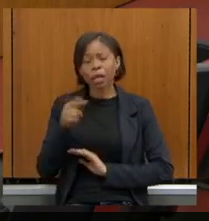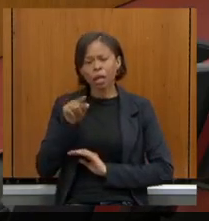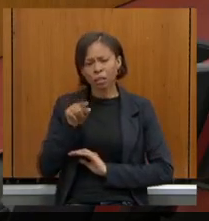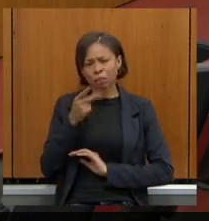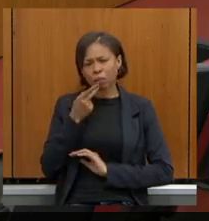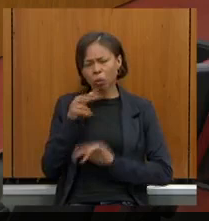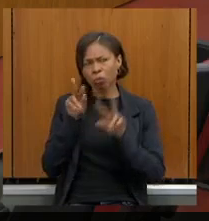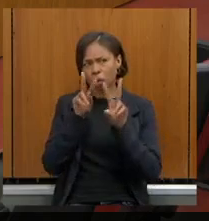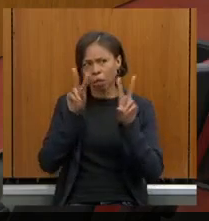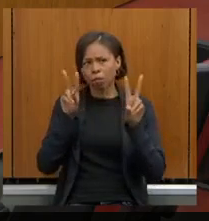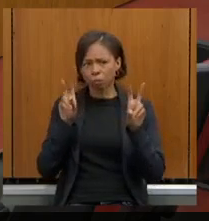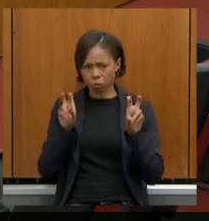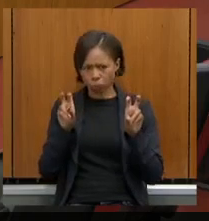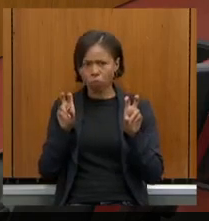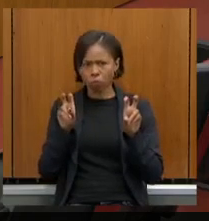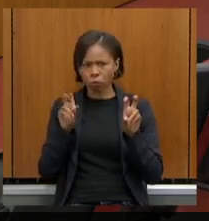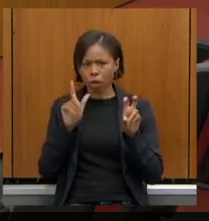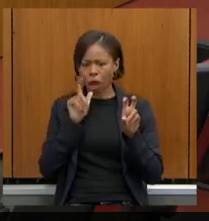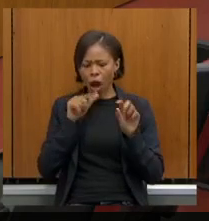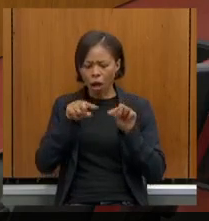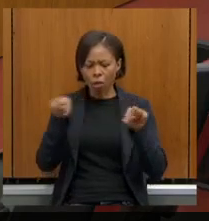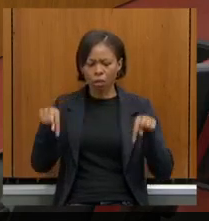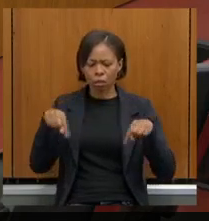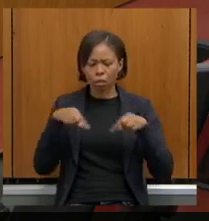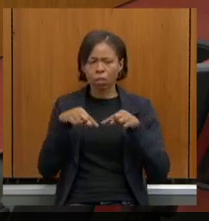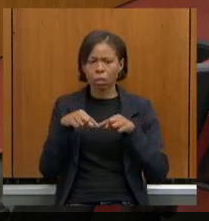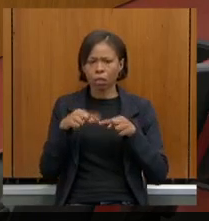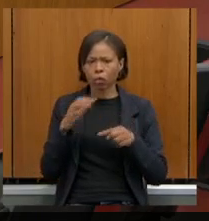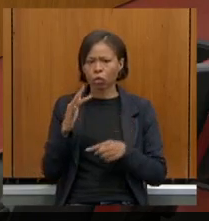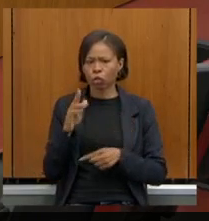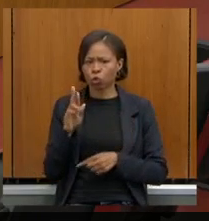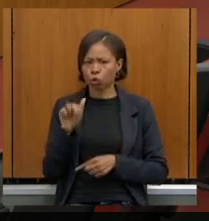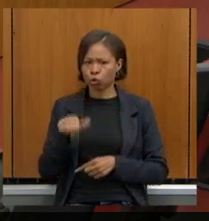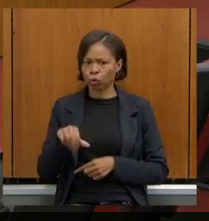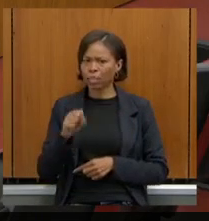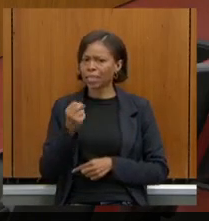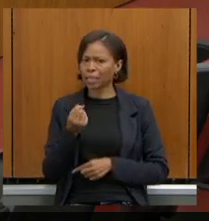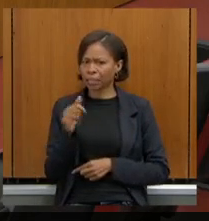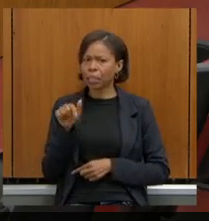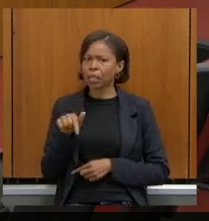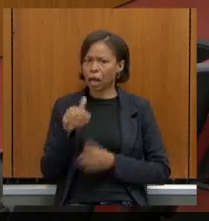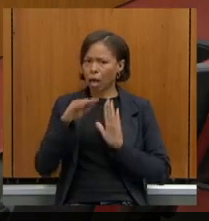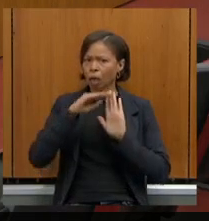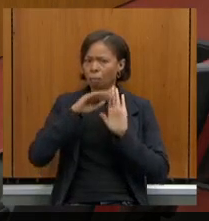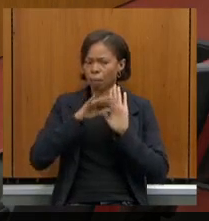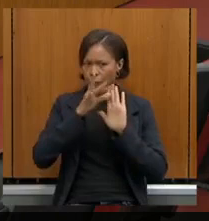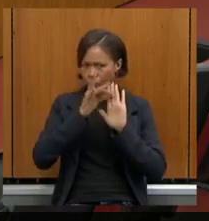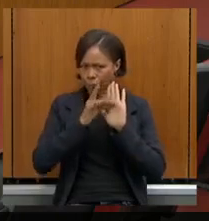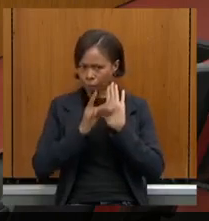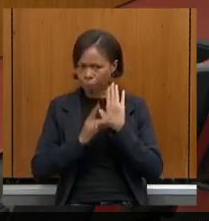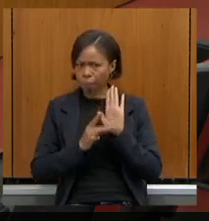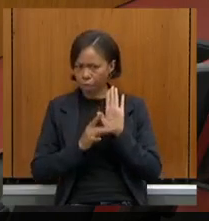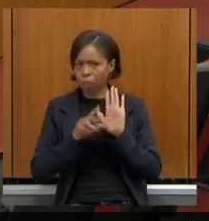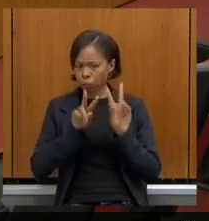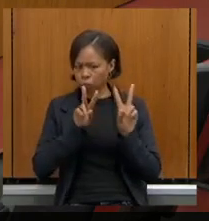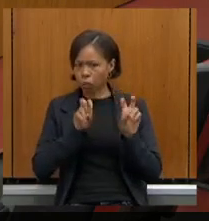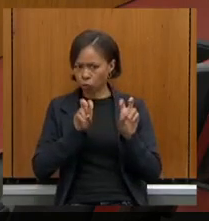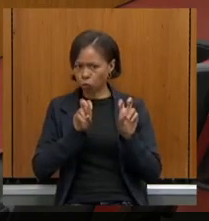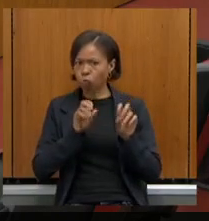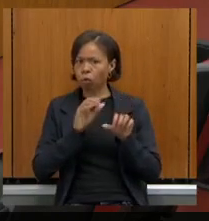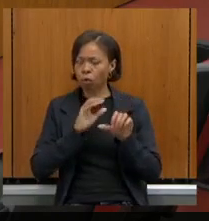do deputado Bartô até inclusive está aqui na nossa pauta nós iríamos abordar esse assunto com o secretário